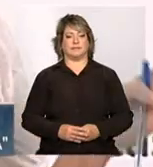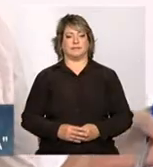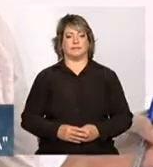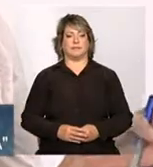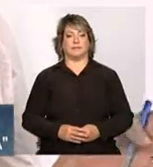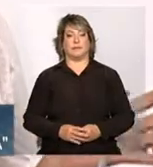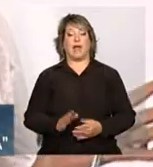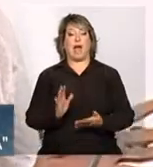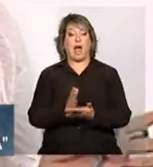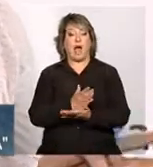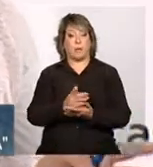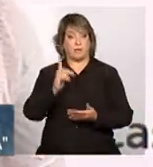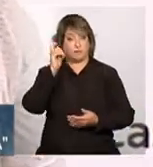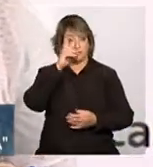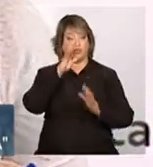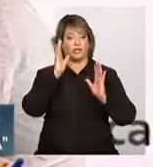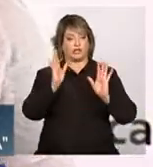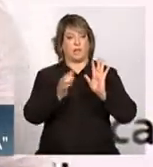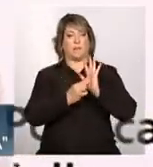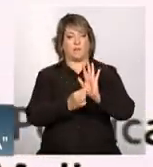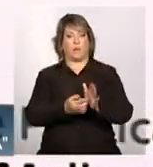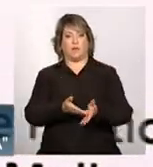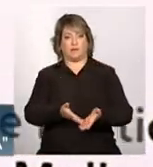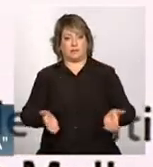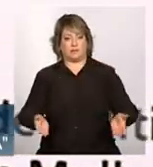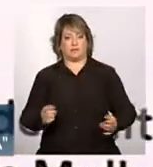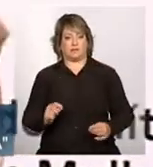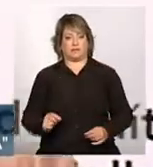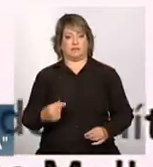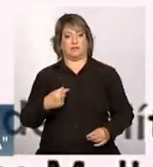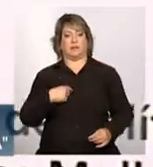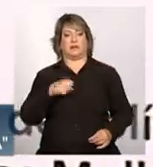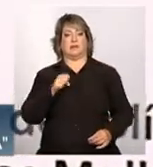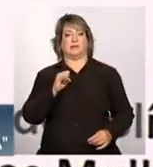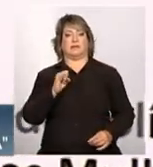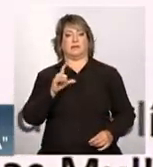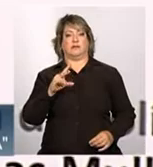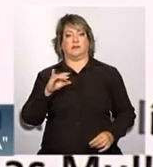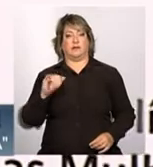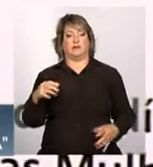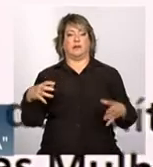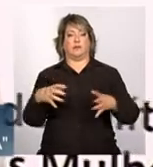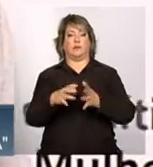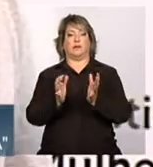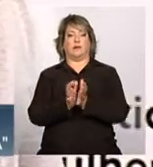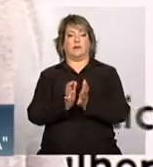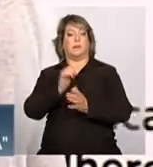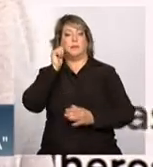algumas das dificuldades já foram apontadas, né? Eu sou Silvia Camurça, da Articulação de Mulheres Brasileiras.